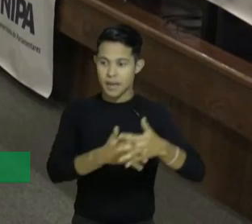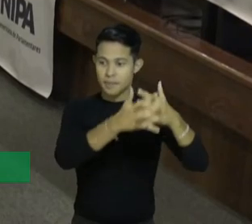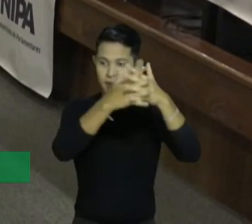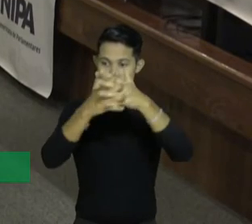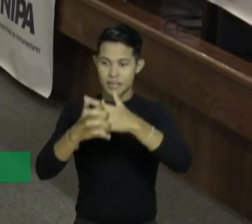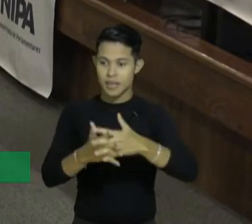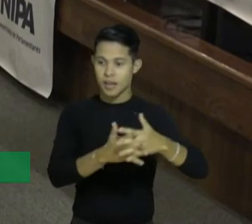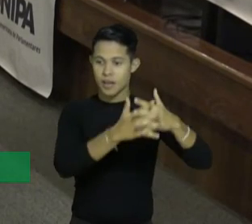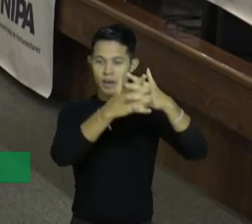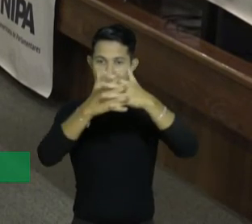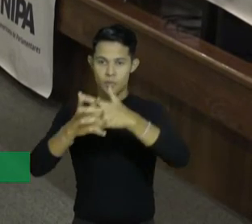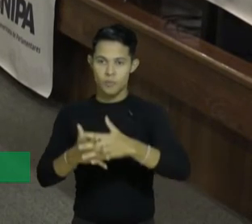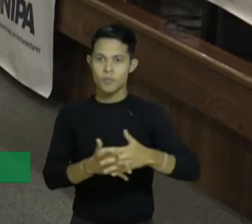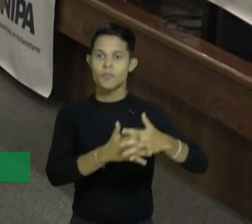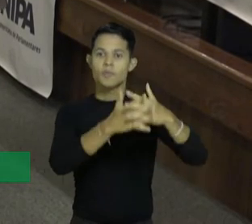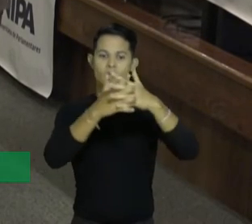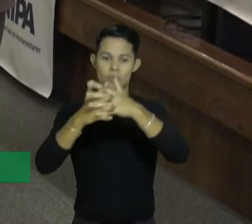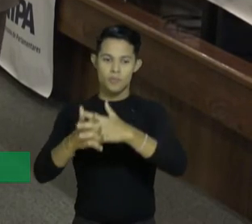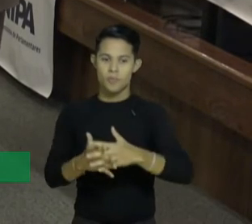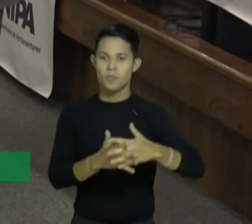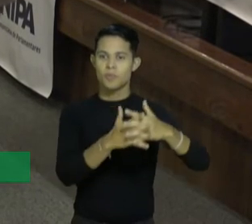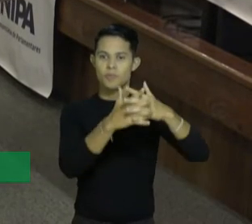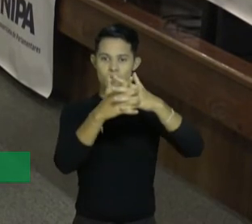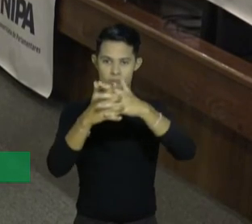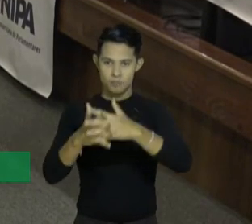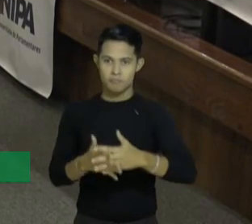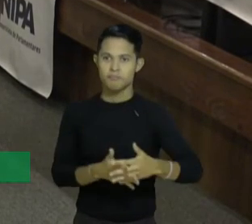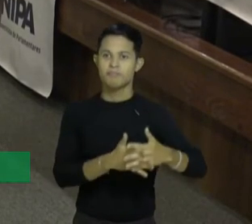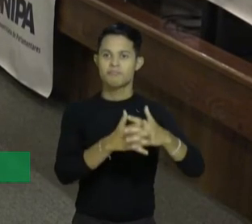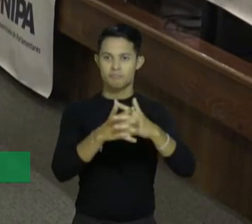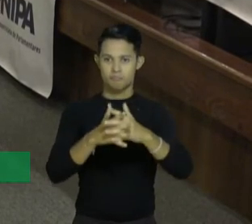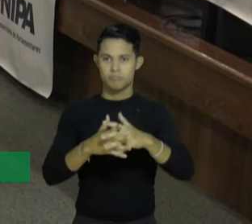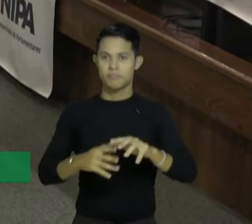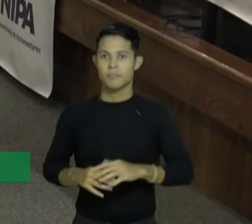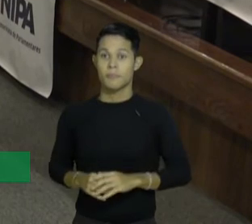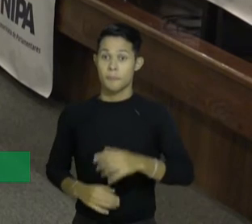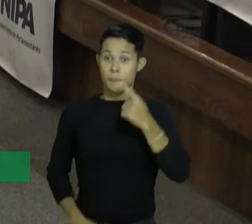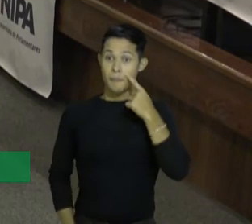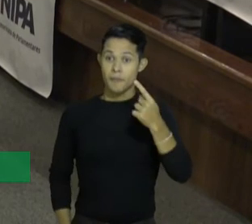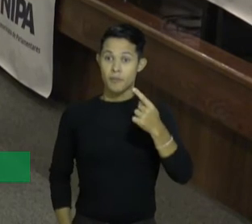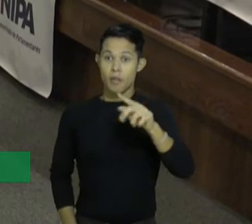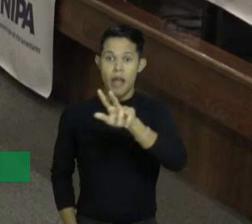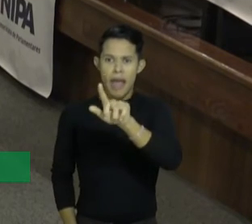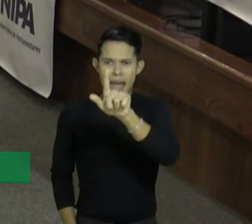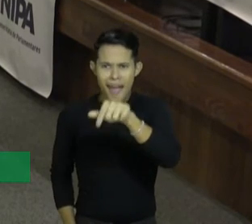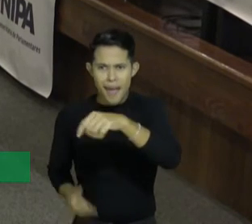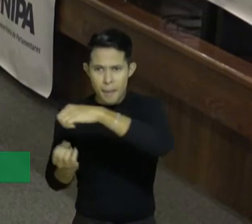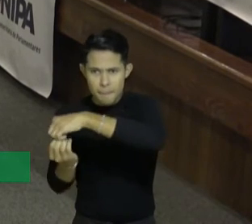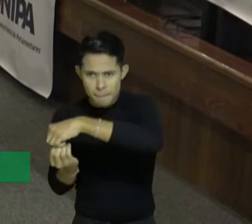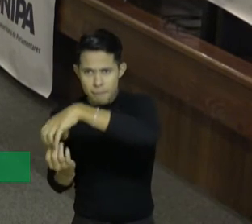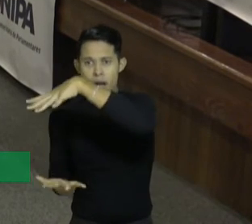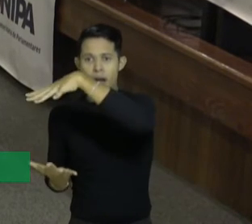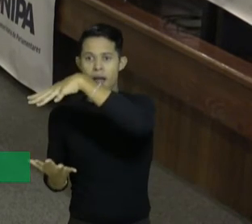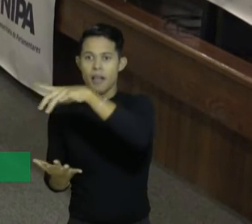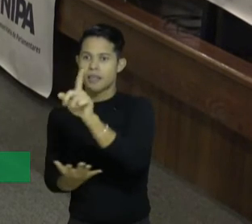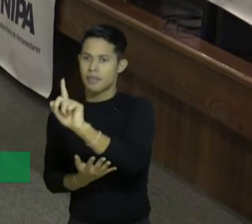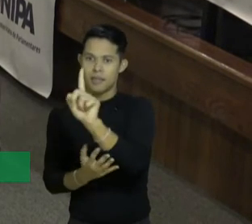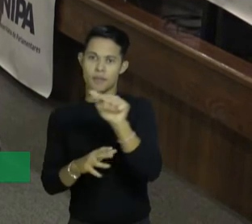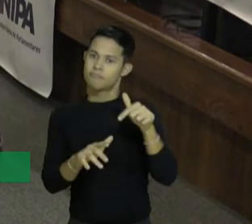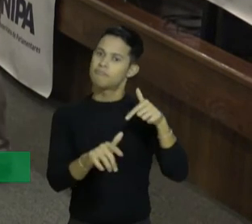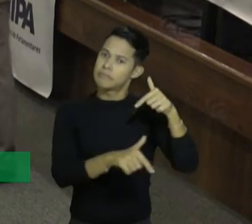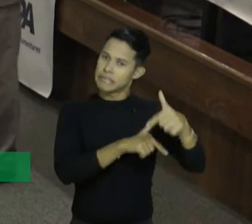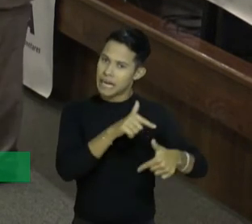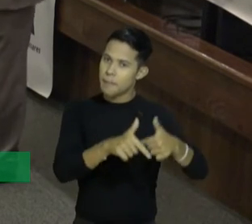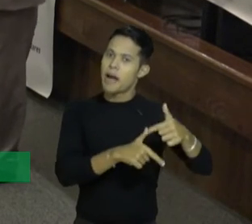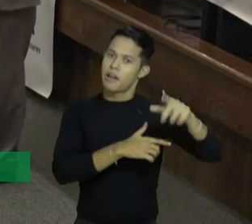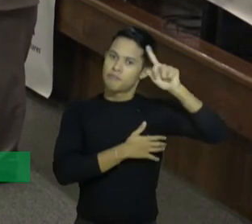exportamos 250 300 isso é milagre não isso é trabalho isso é olhar